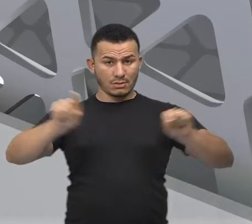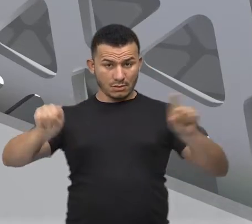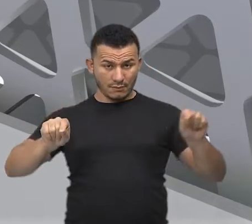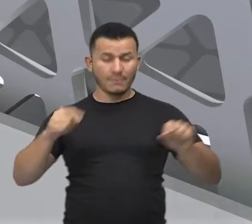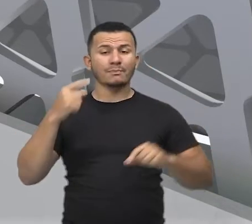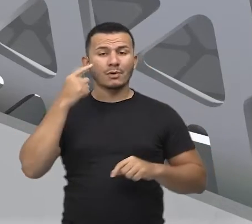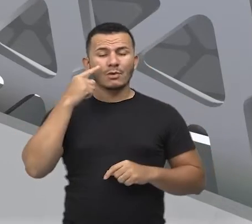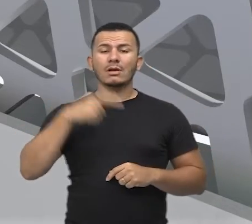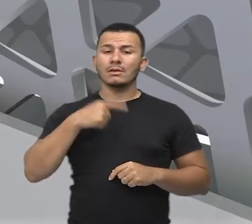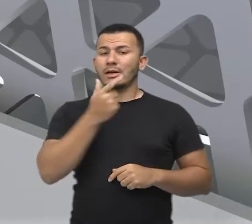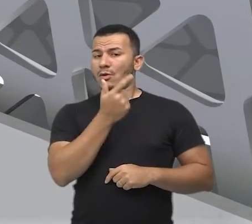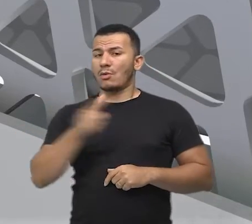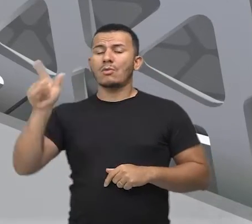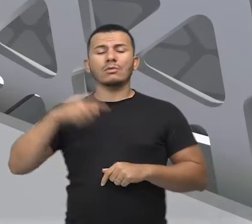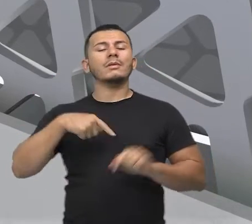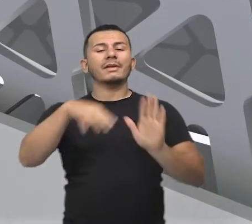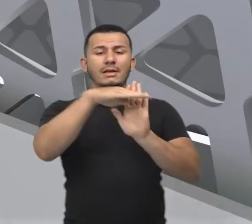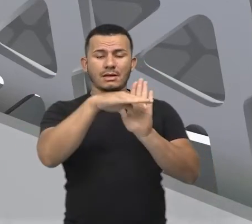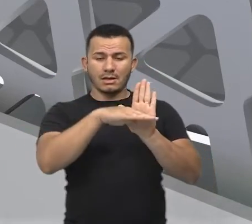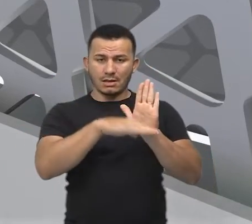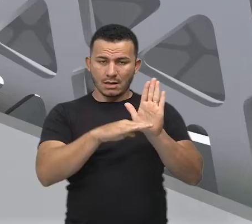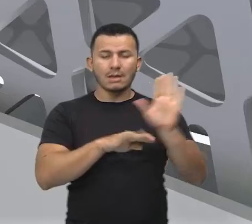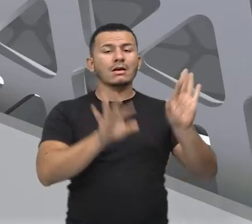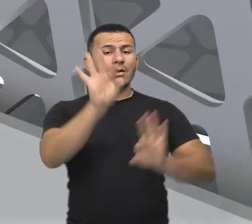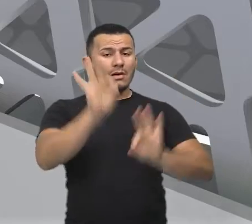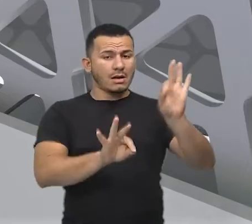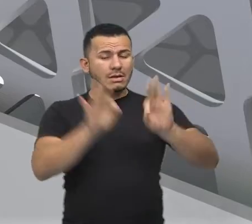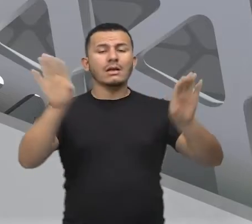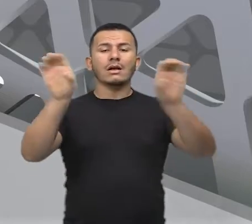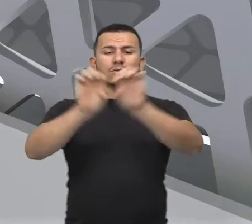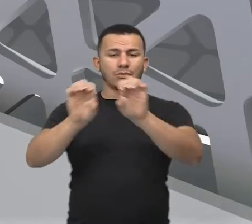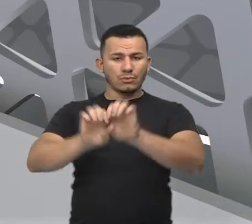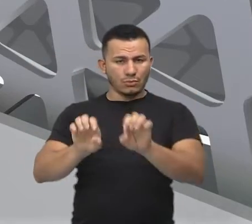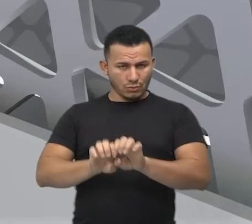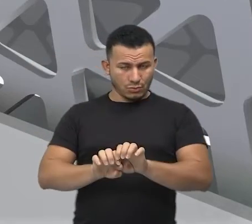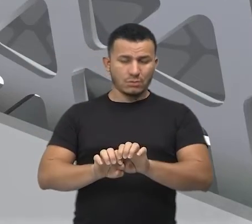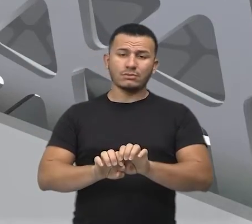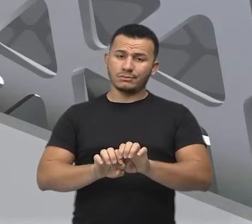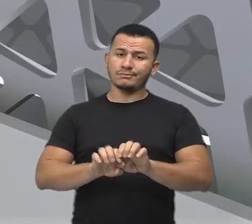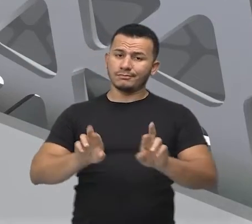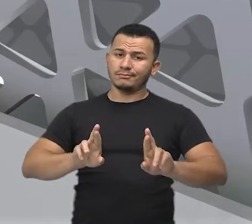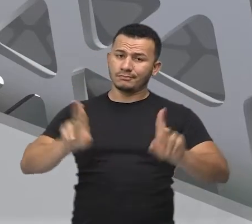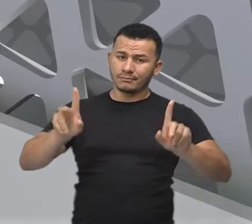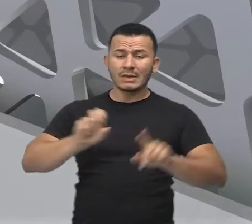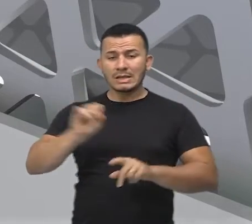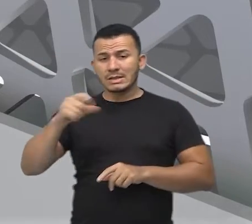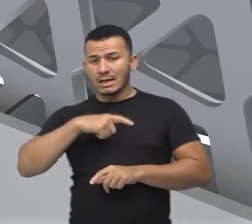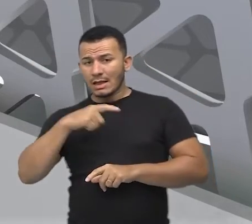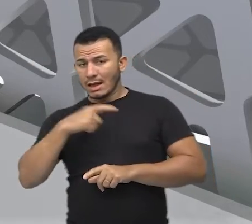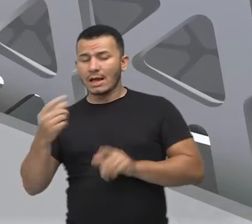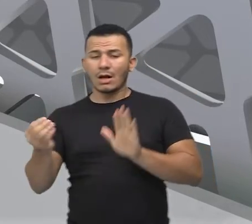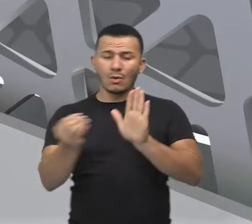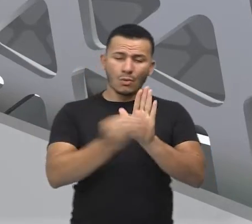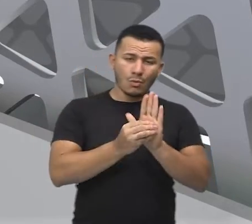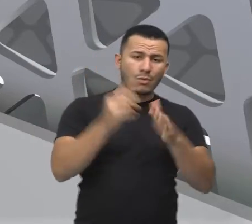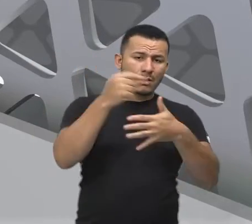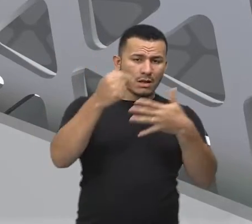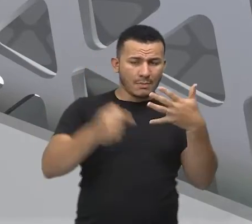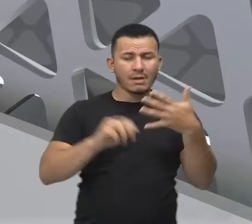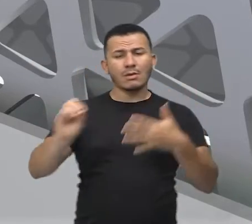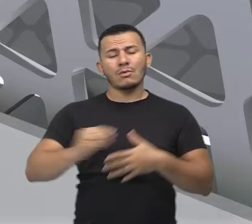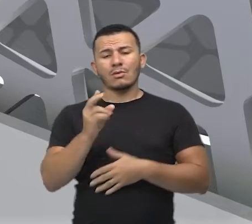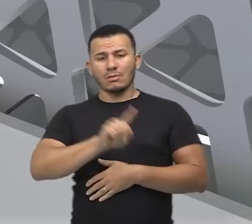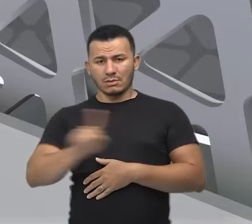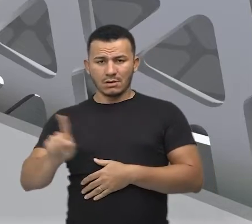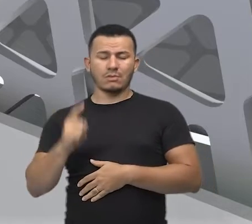prestar atenção que há uma certa classificação com relação à estrutura desta frase, a presença ou não de um elemento. E é o que